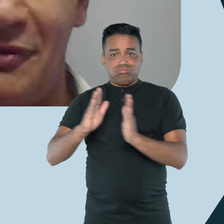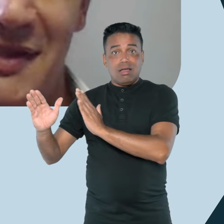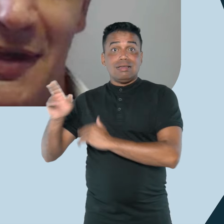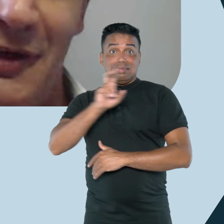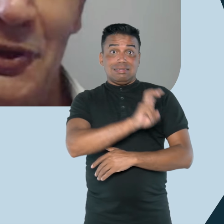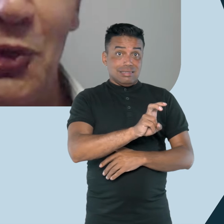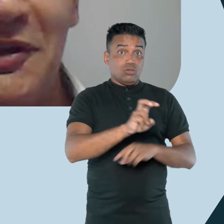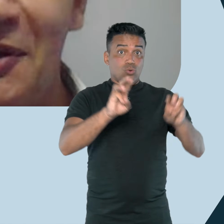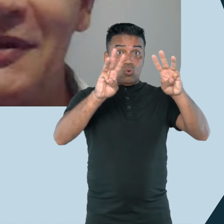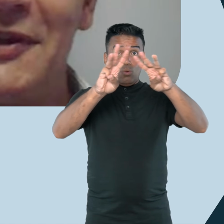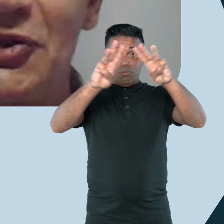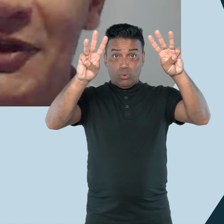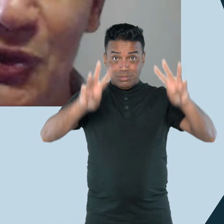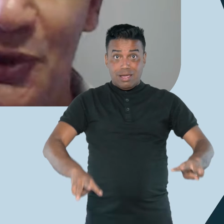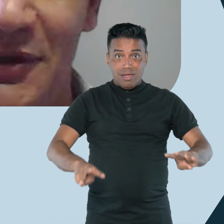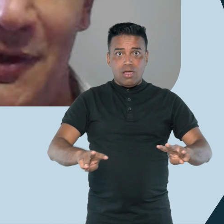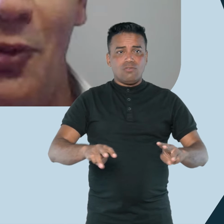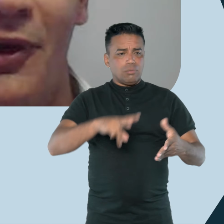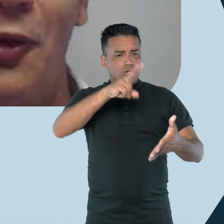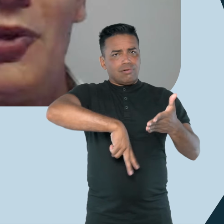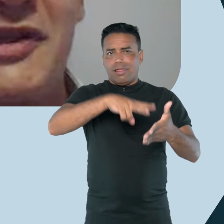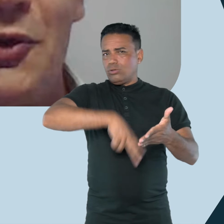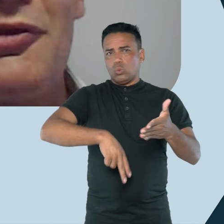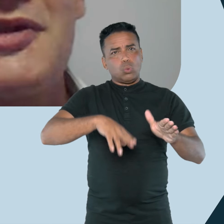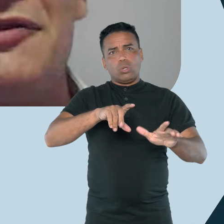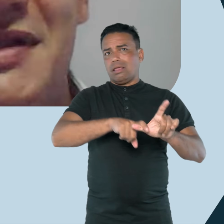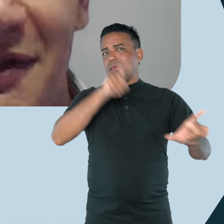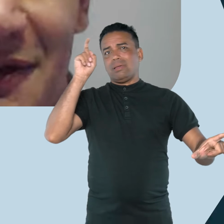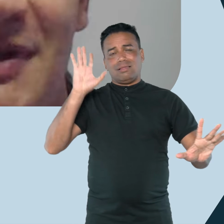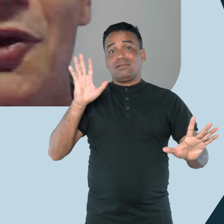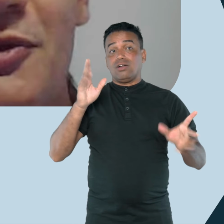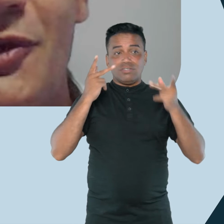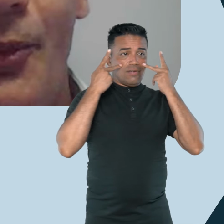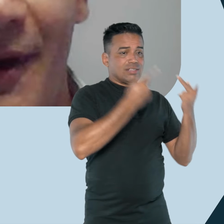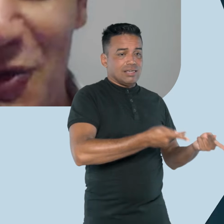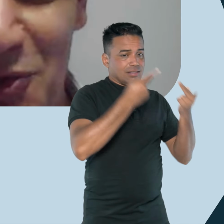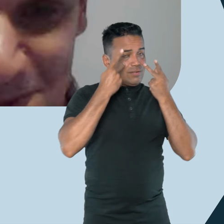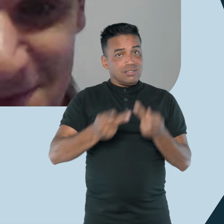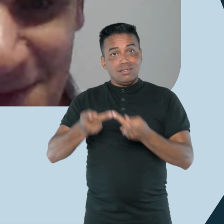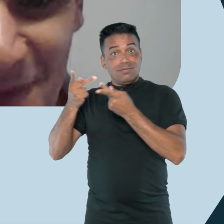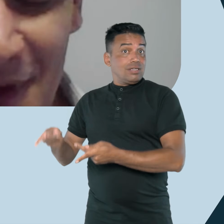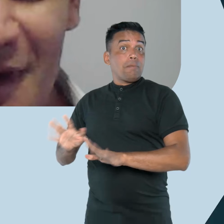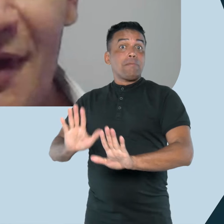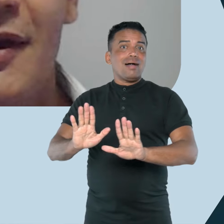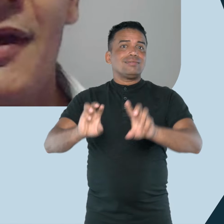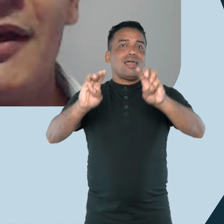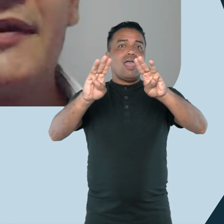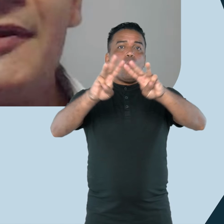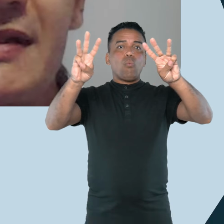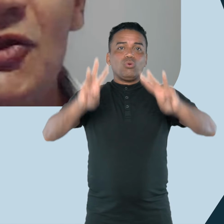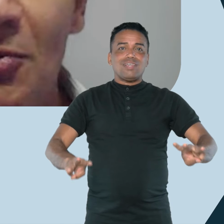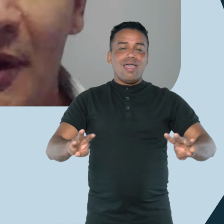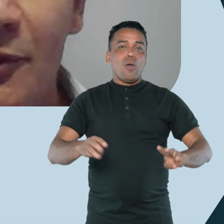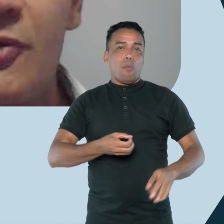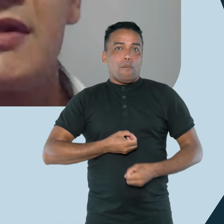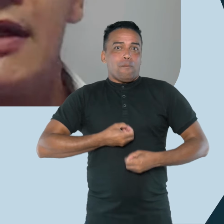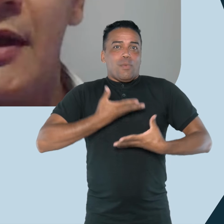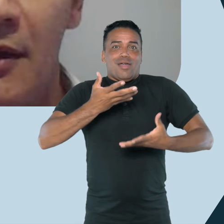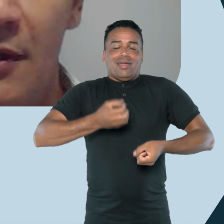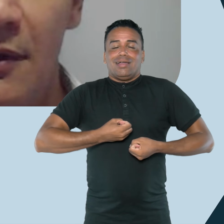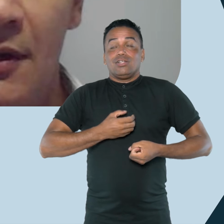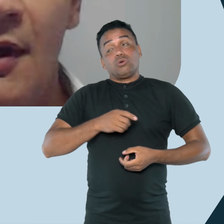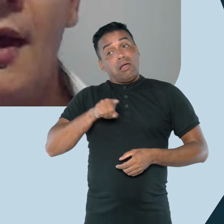você faz aquela leitura independente das outras. É um museu que você visita, mas é um museu poético. E ali tem